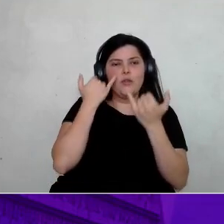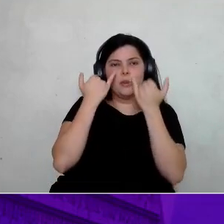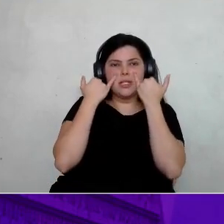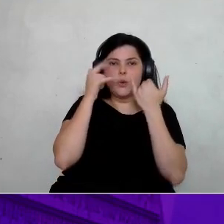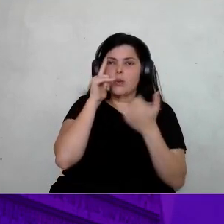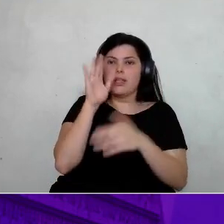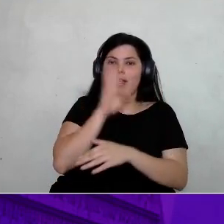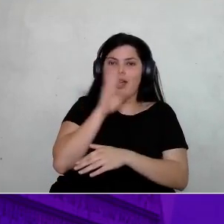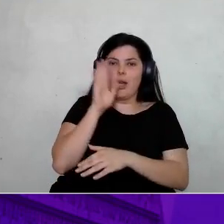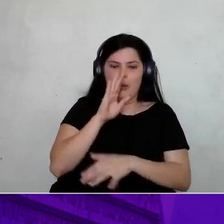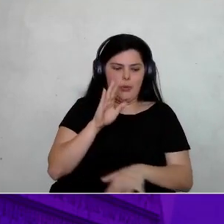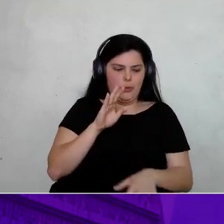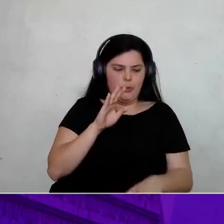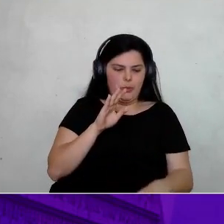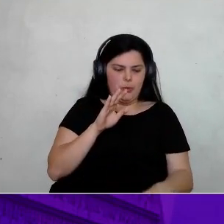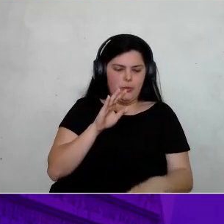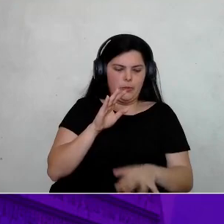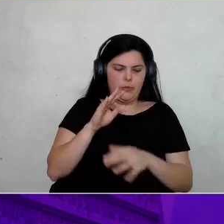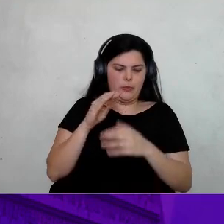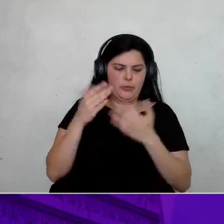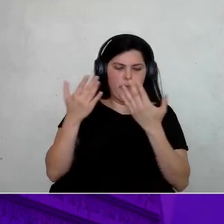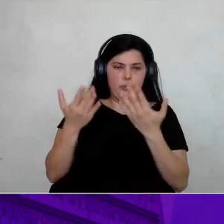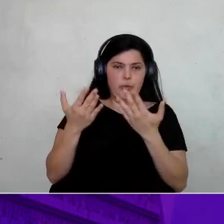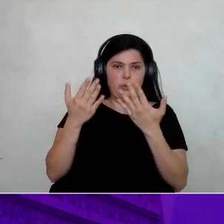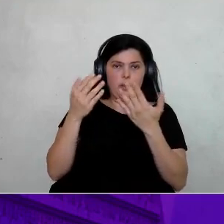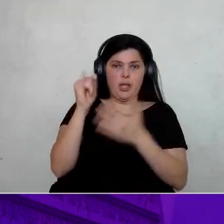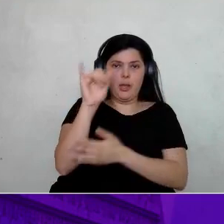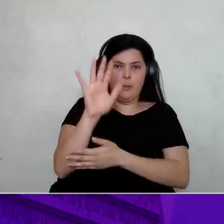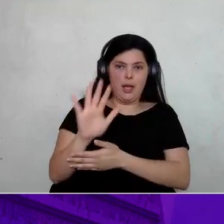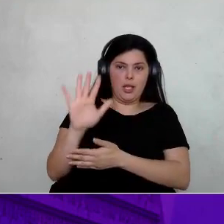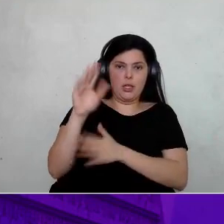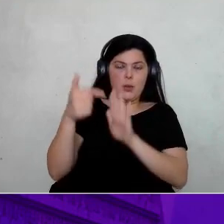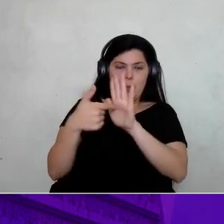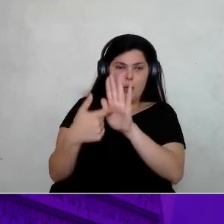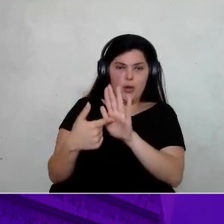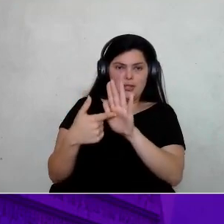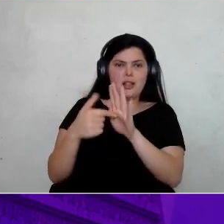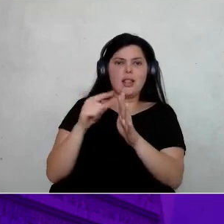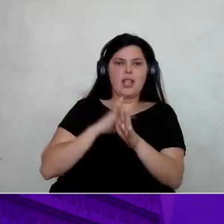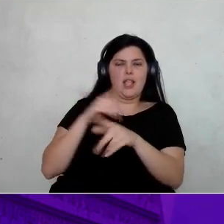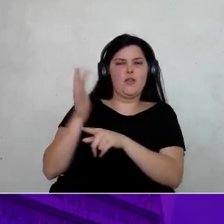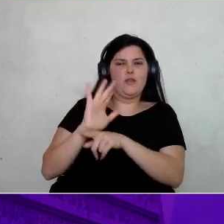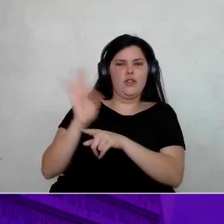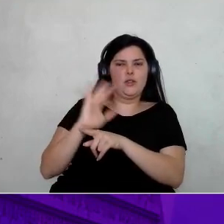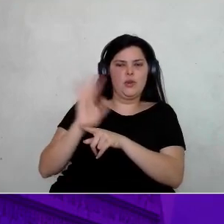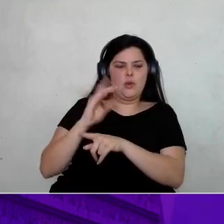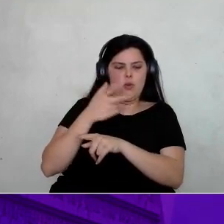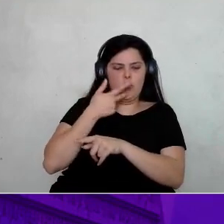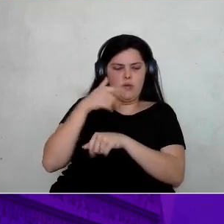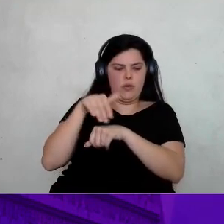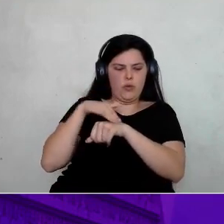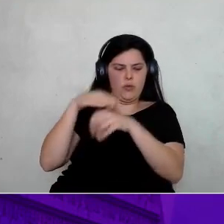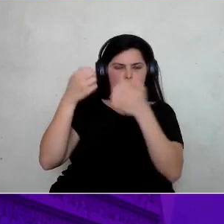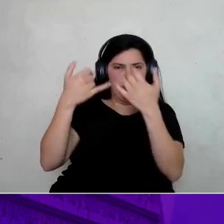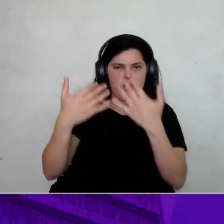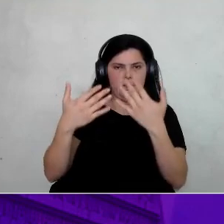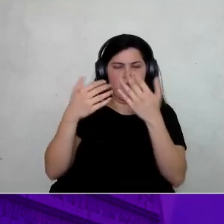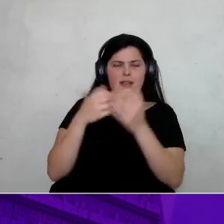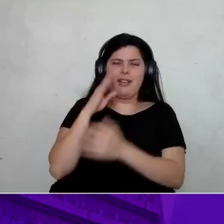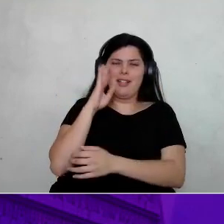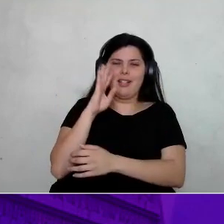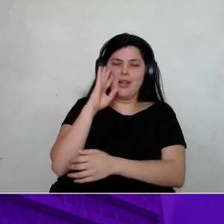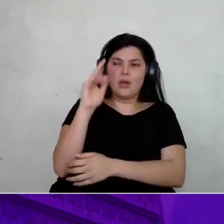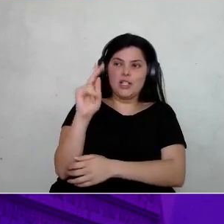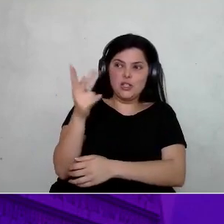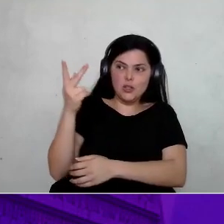rapidamente. Então, essa imagem aqui, até está lá nesse vídeo que eu comentei com vocês, é bem legal que ele conta a história dos bancos